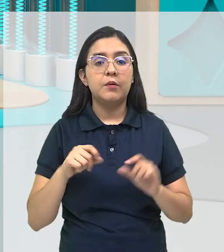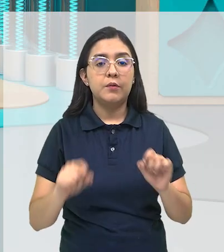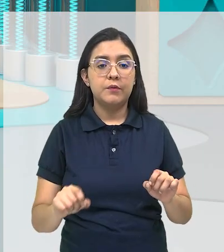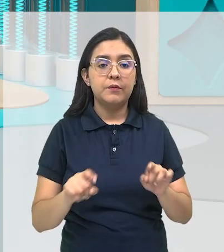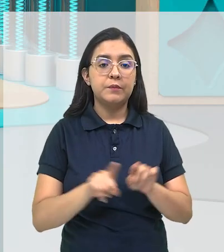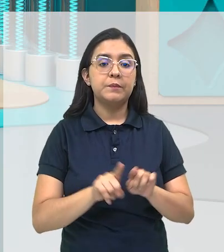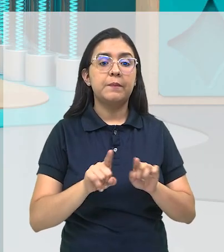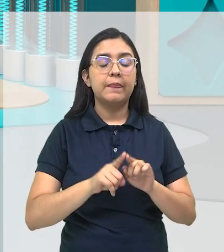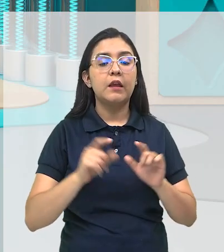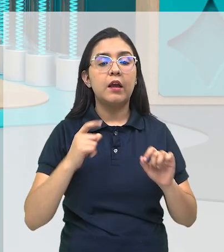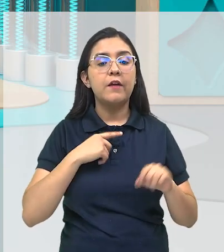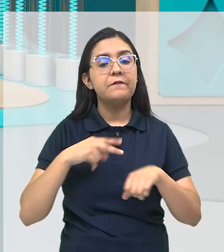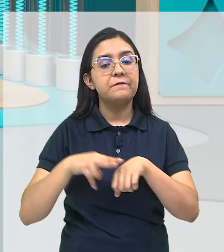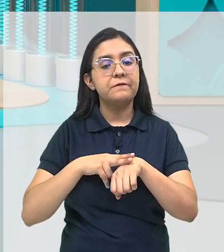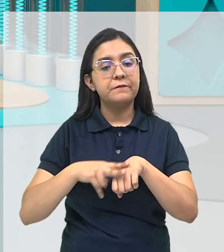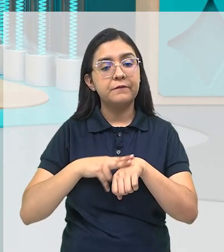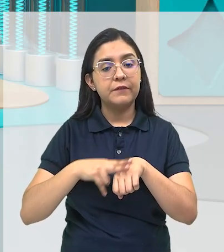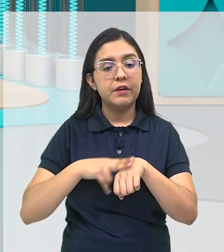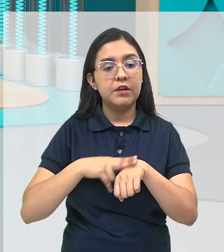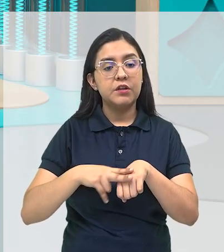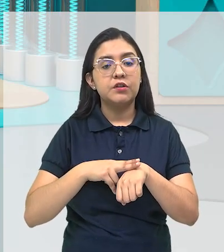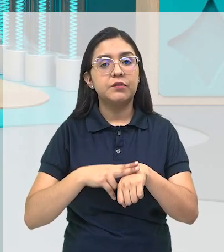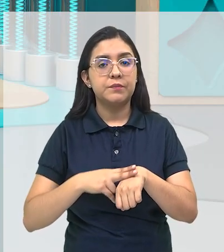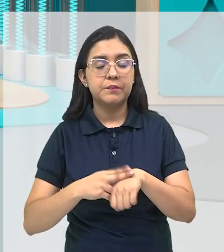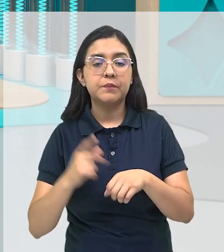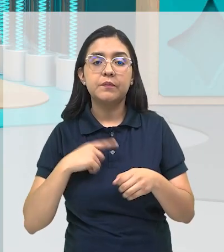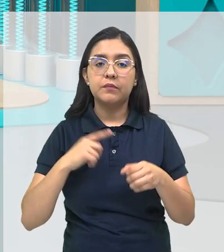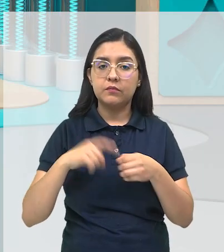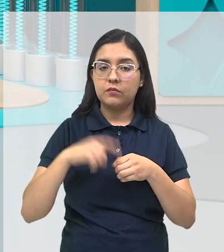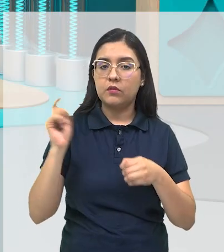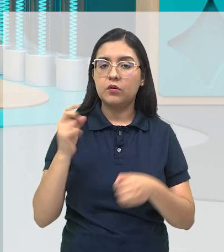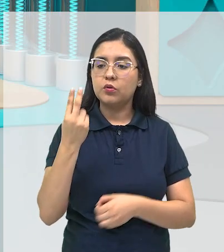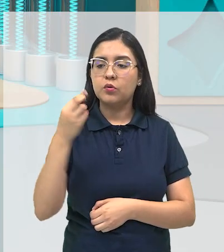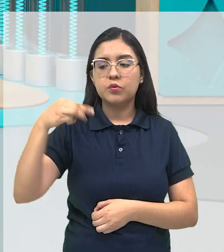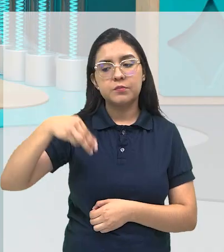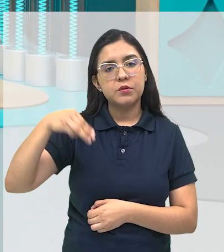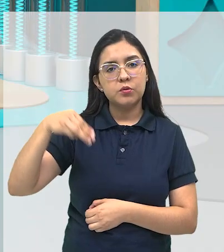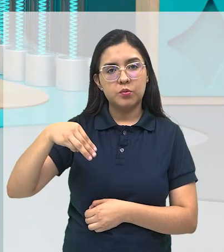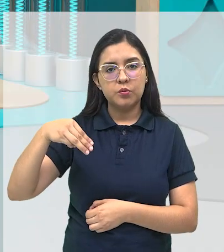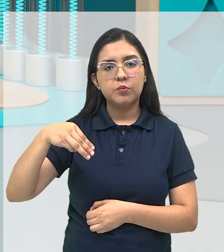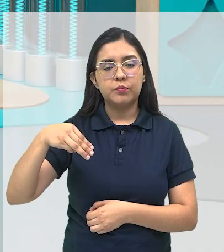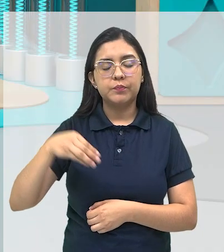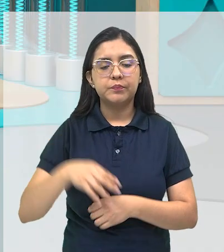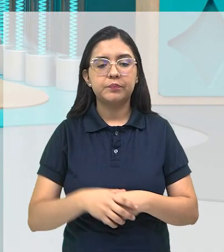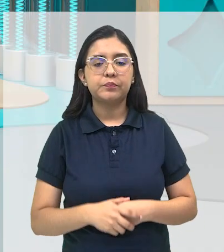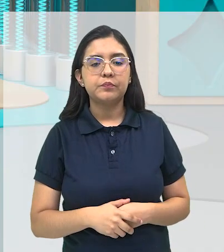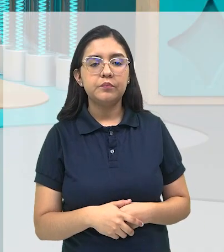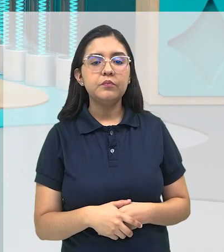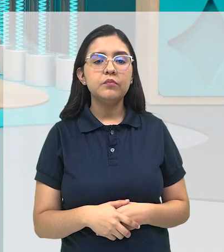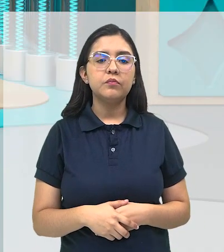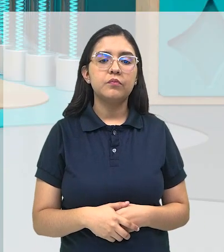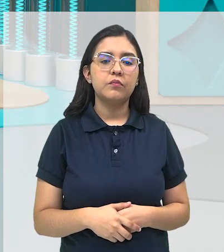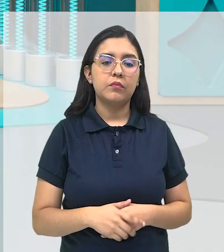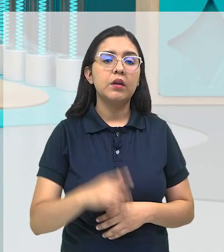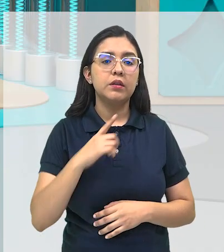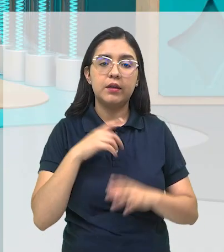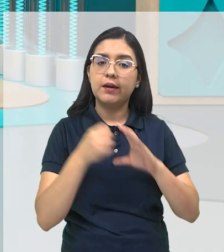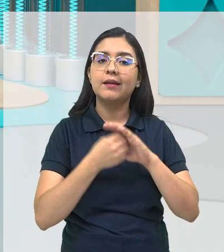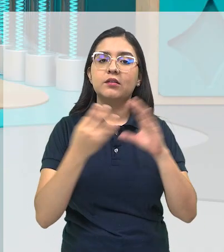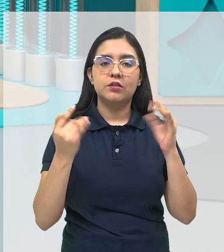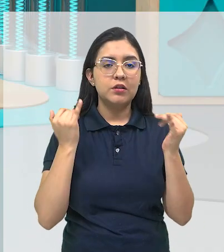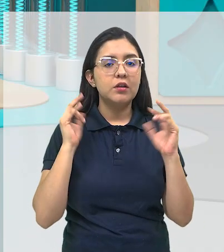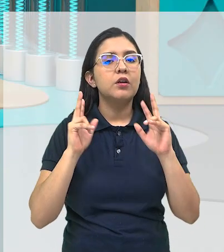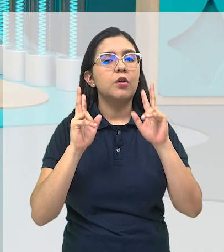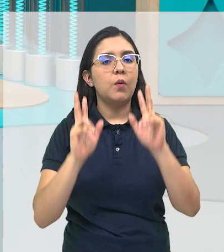perdão, o cartão verde, ele vai dar uma suspensão de 2 minutos. Eu ia falar que o vermelho não dá expulsão, mas ele também tem a característica